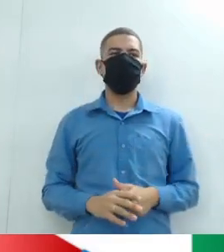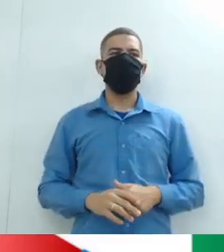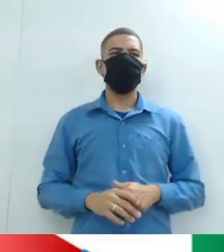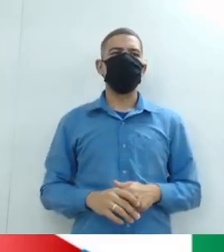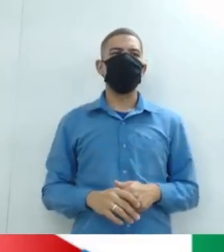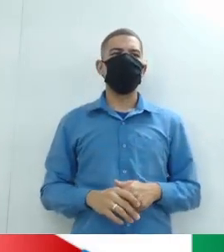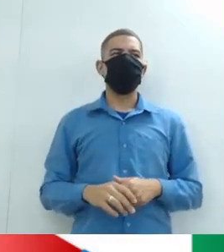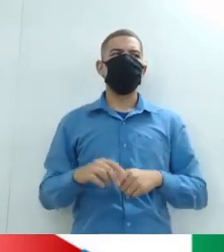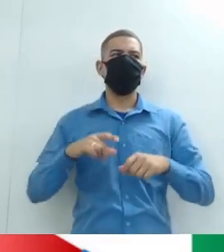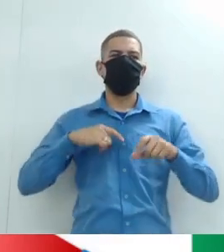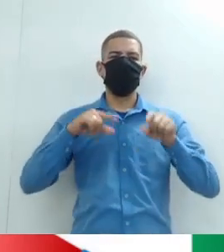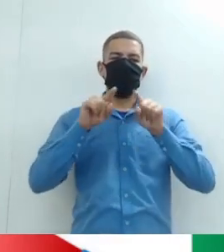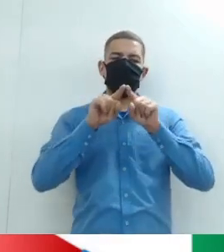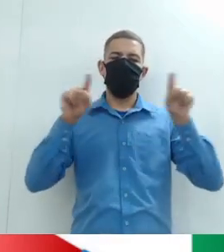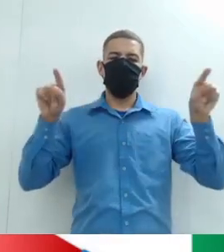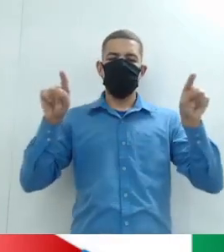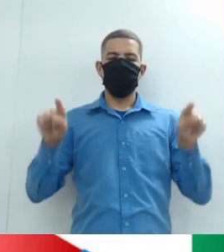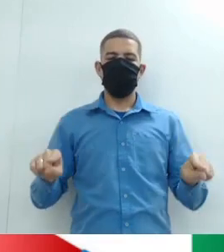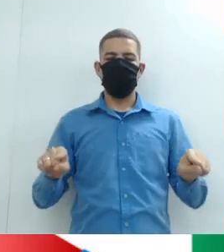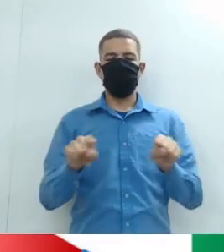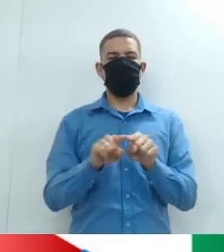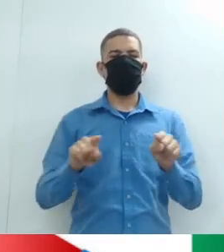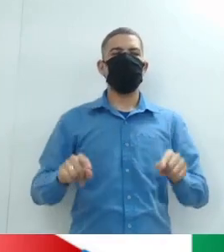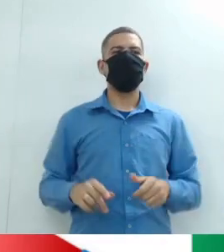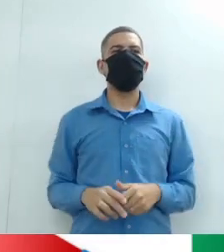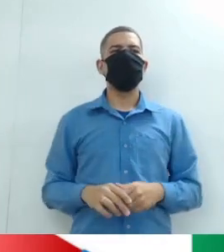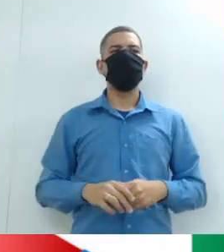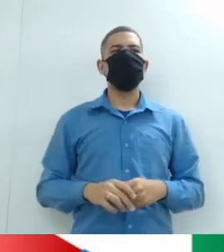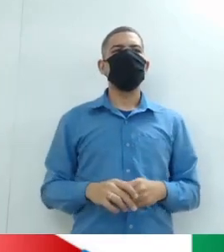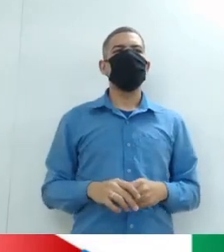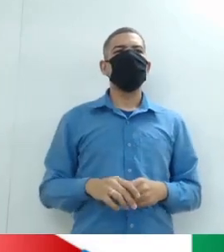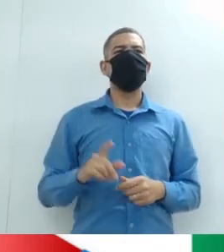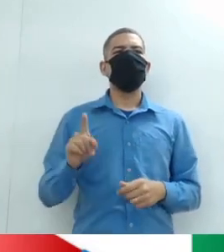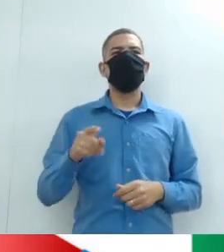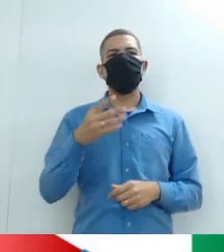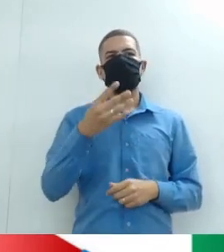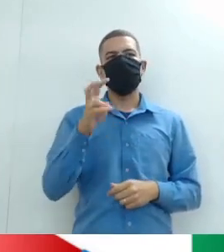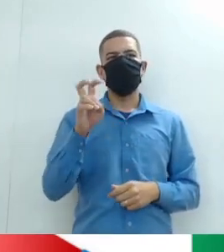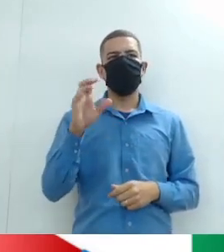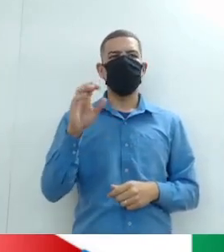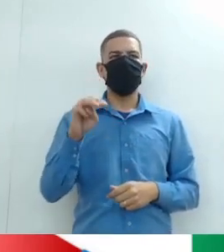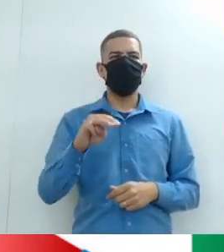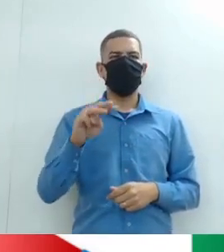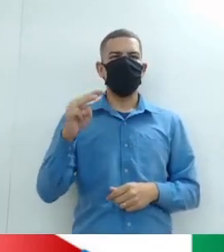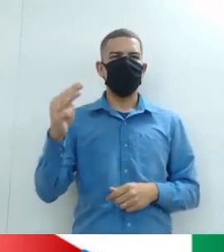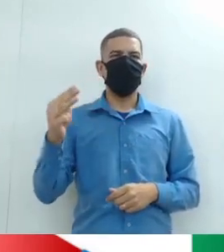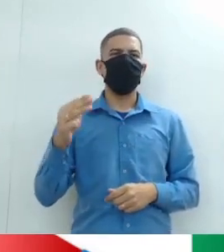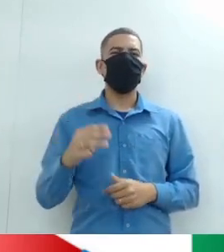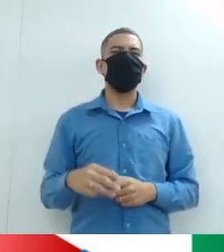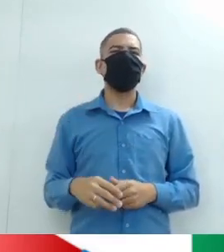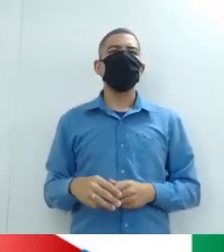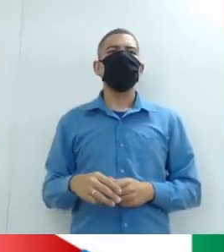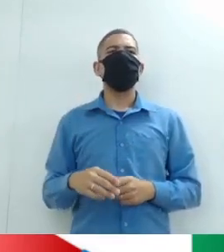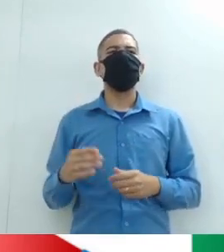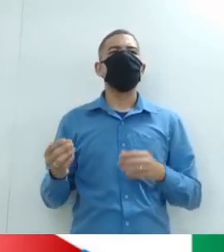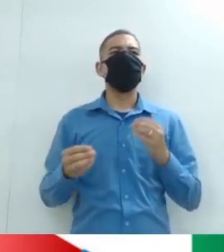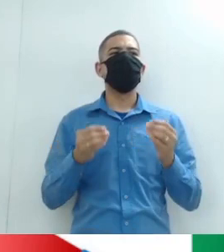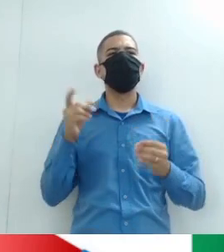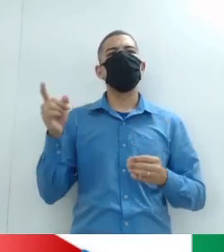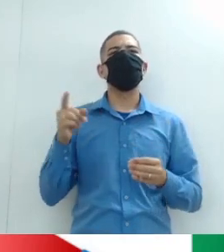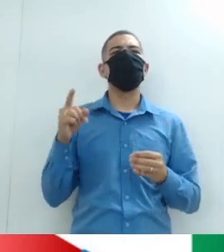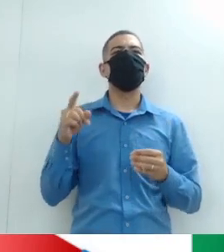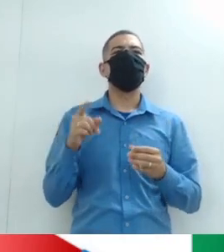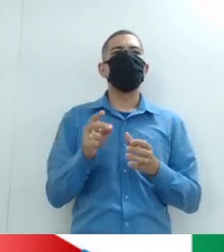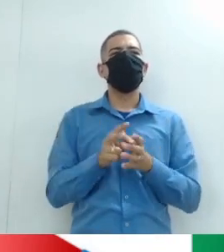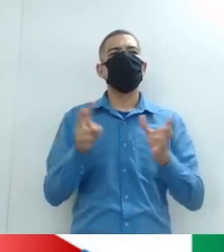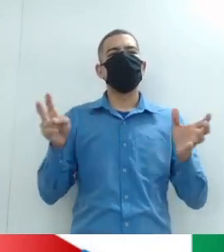bloco retangular da figura tem 45 centímetros cúbicos de volume e determina a medida da altura desse bloco. Mais uma vez,